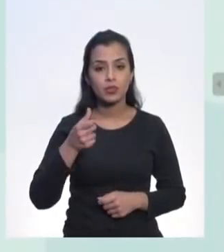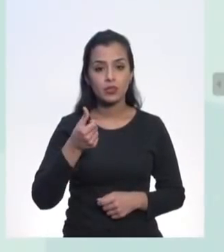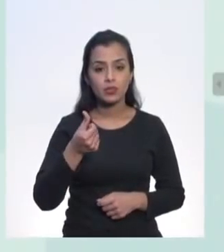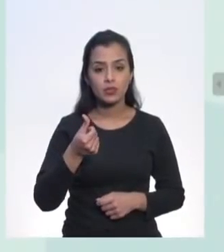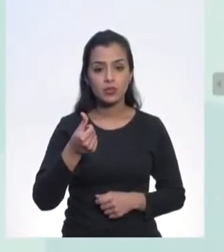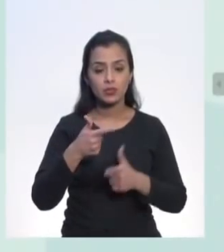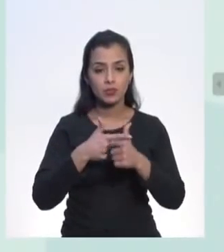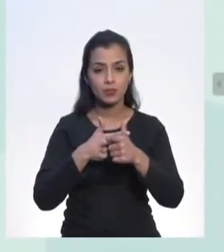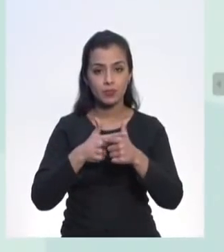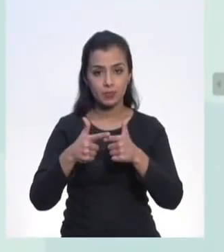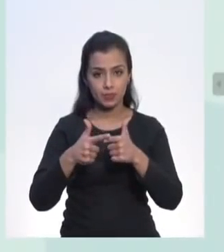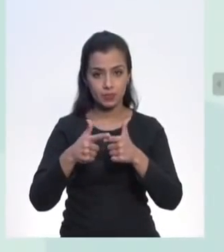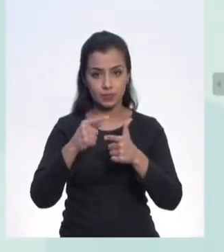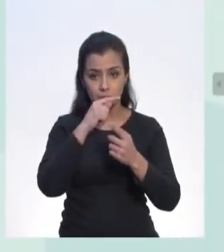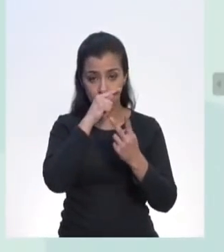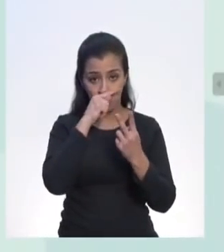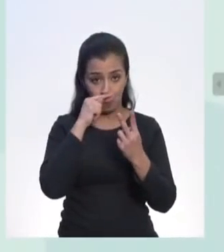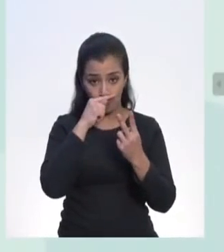56 dividido por 2,